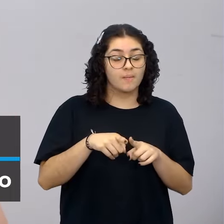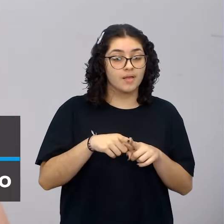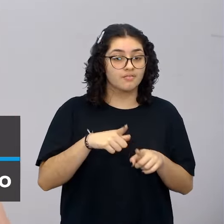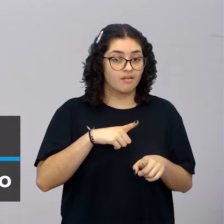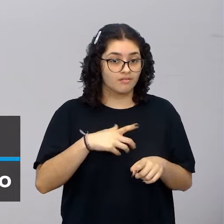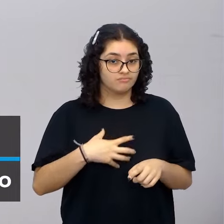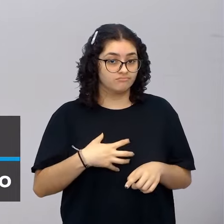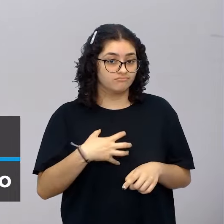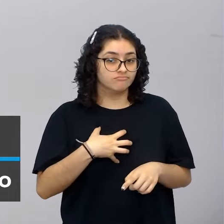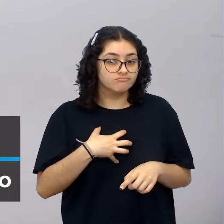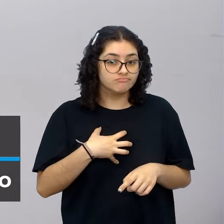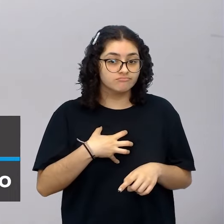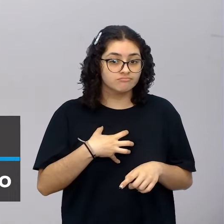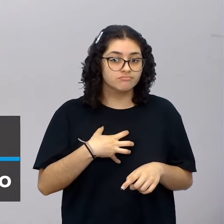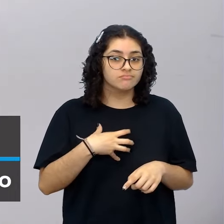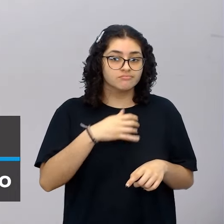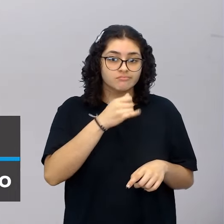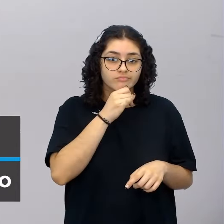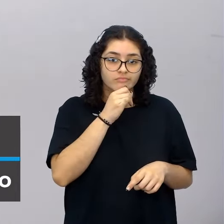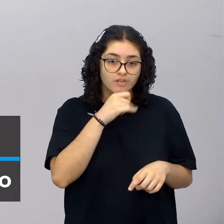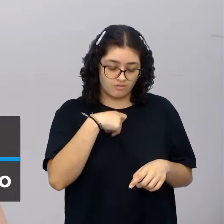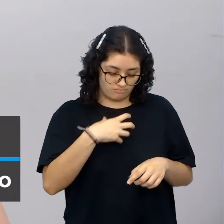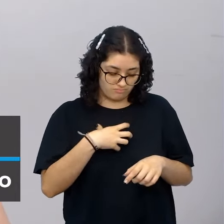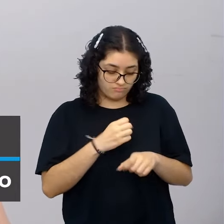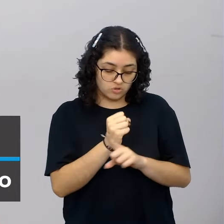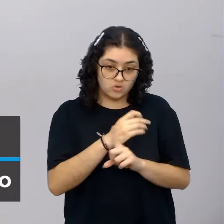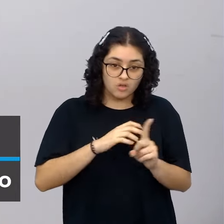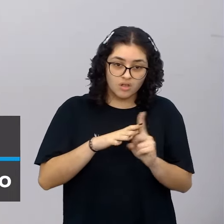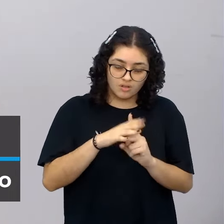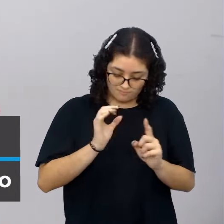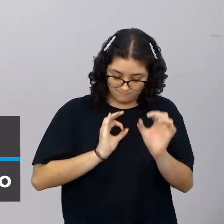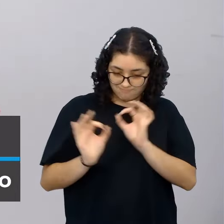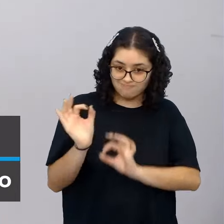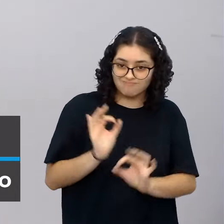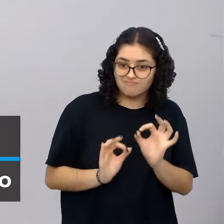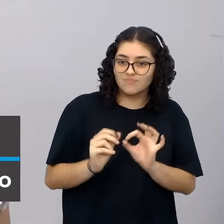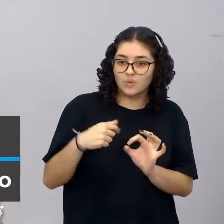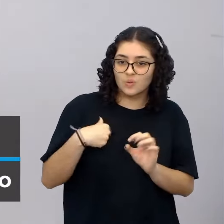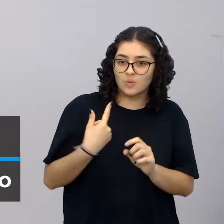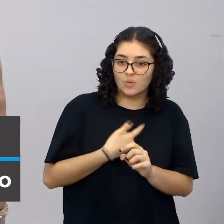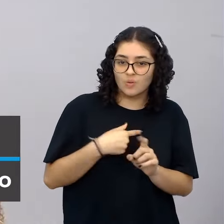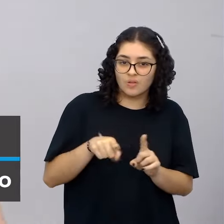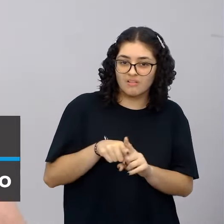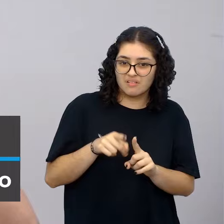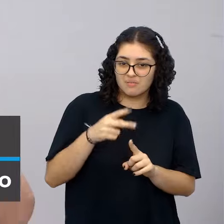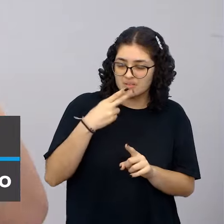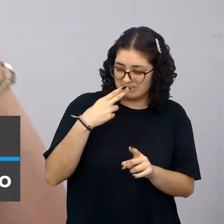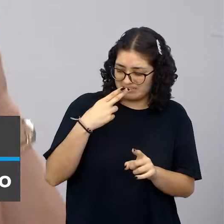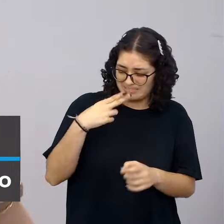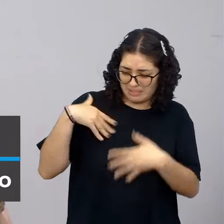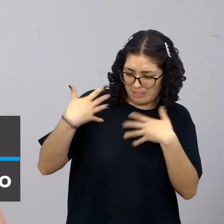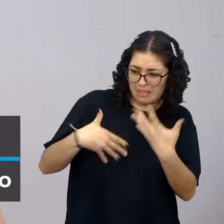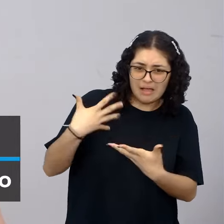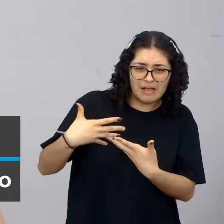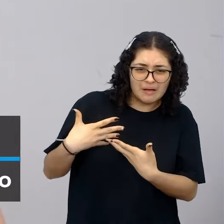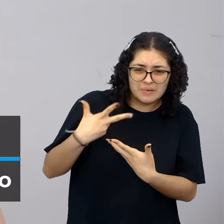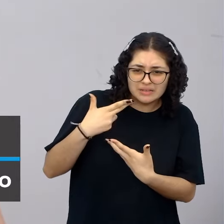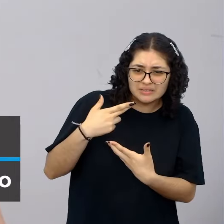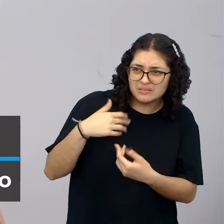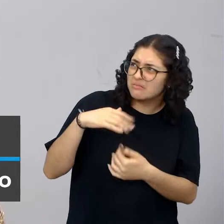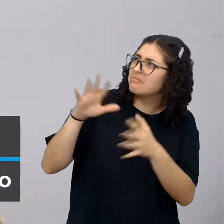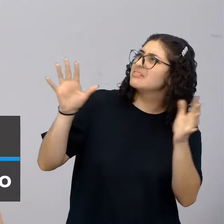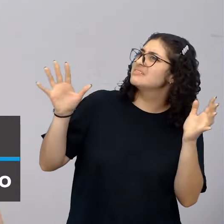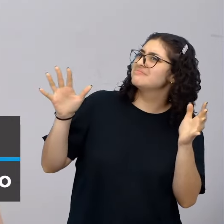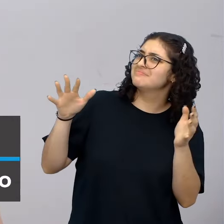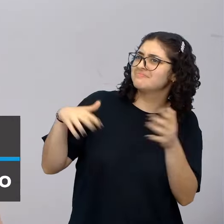socioemocionais, né? Se eu estou organizada, de alguma forma, a gente também é assim, né? Como adulto, quando você desorganiza, parece que o mundo está meio bagunçado. Mas a